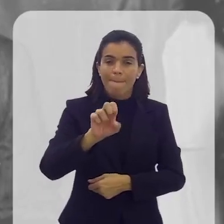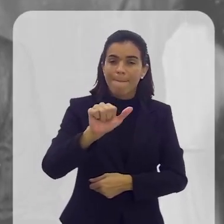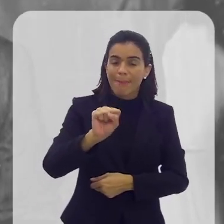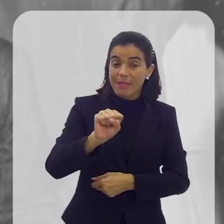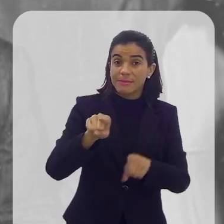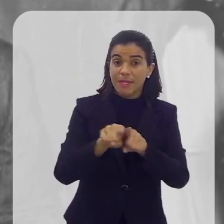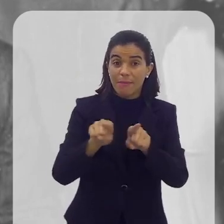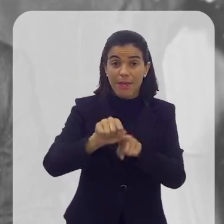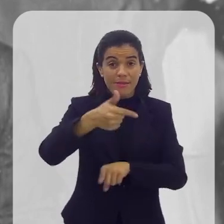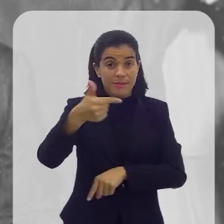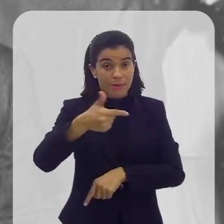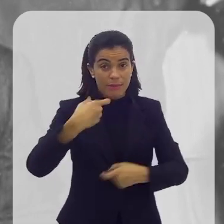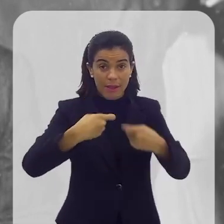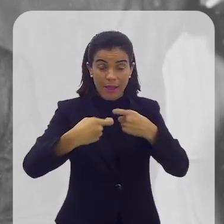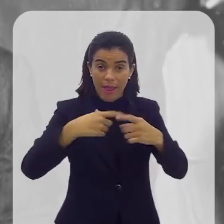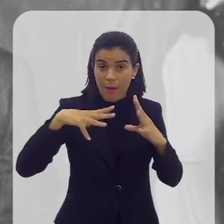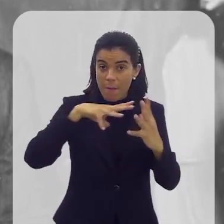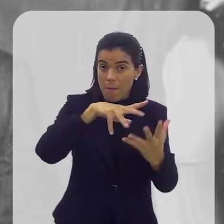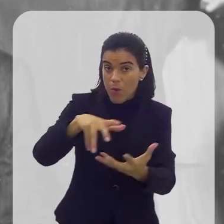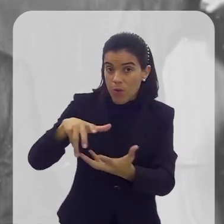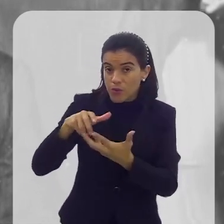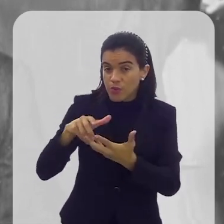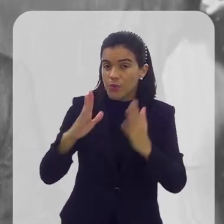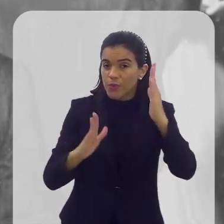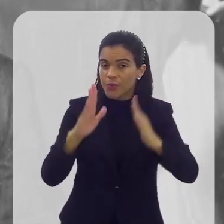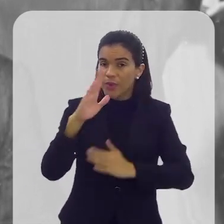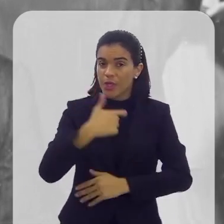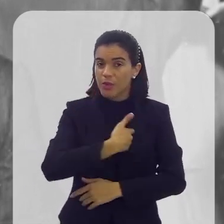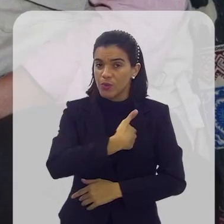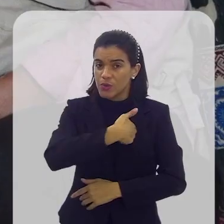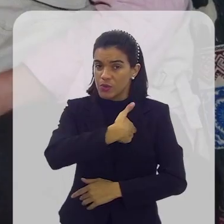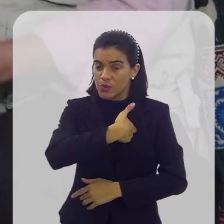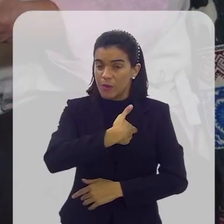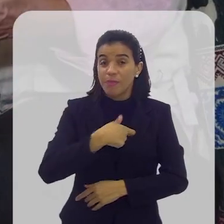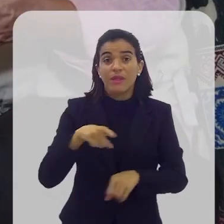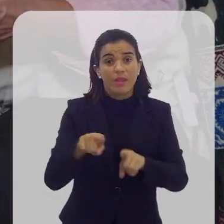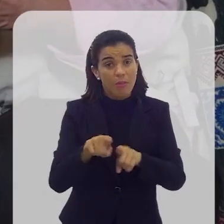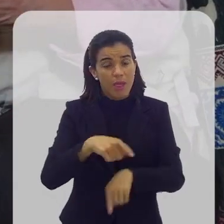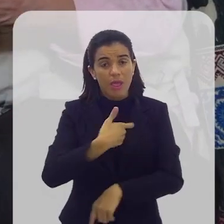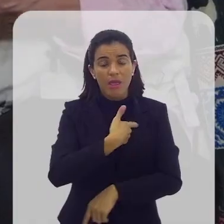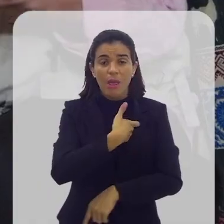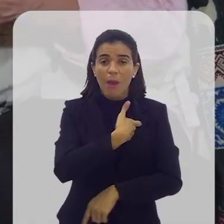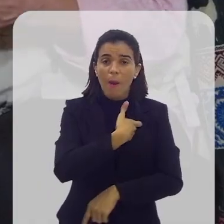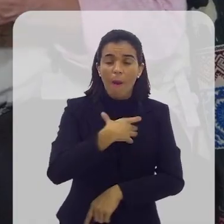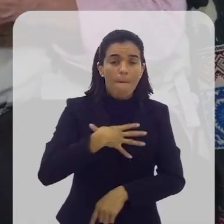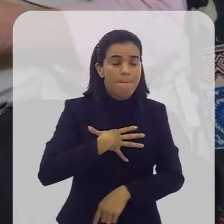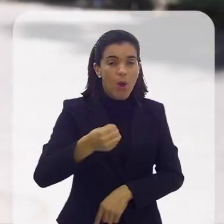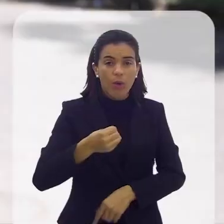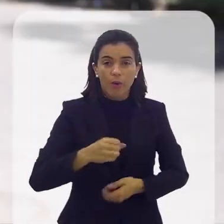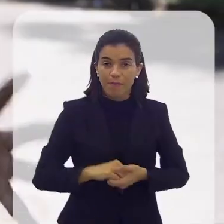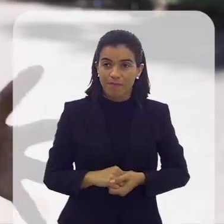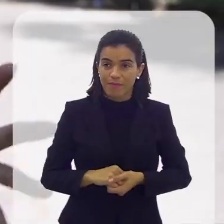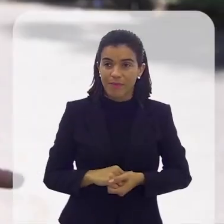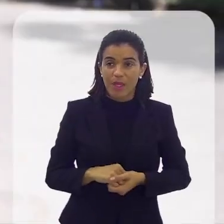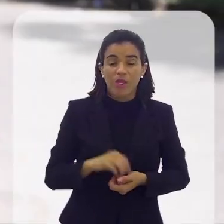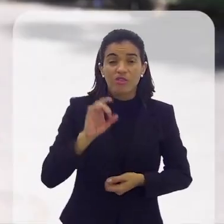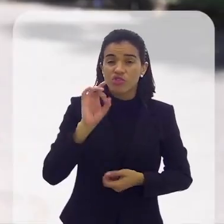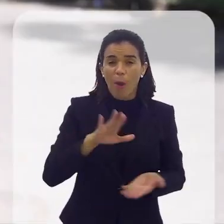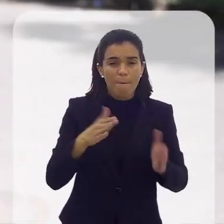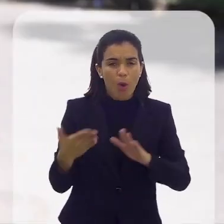aqui então se instalou, né? E daqui partiram, por exemplo, as ordens para